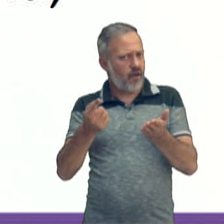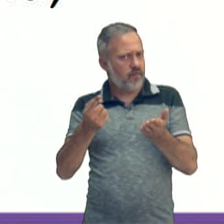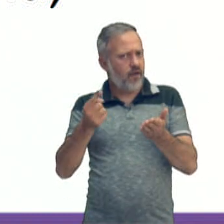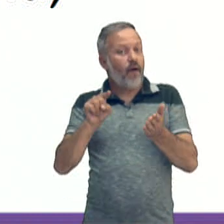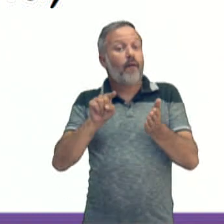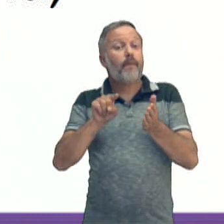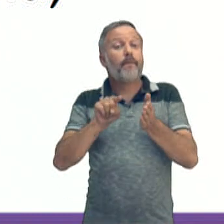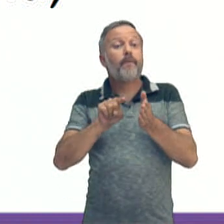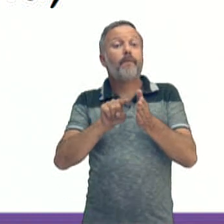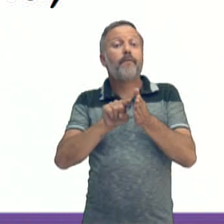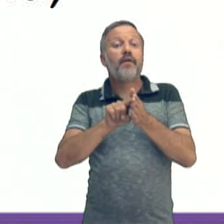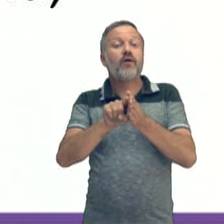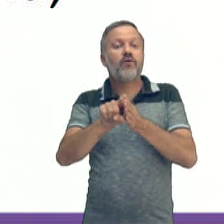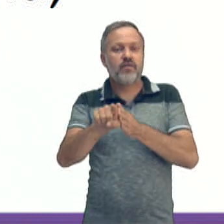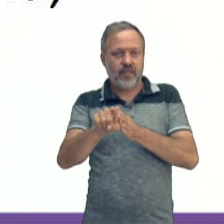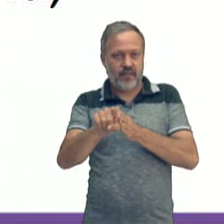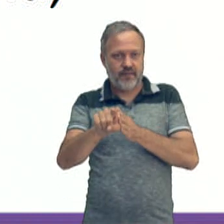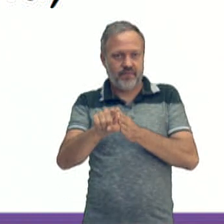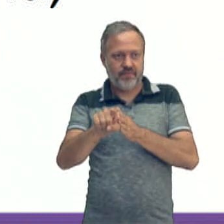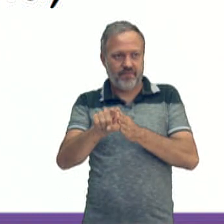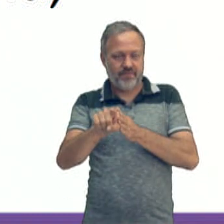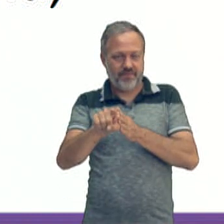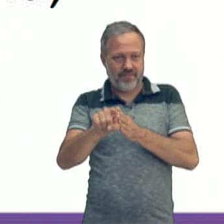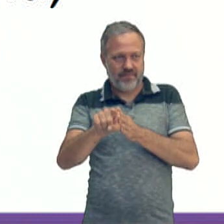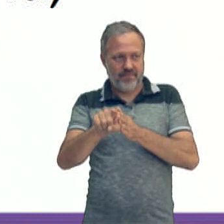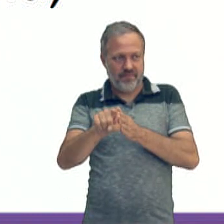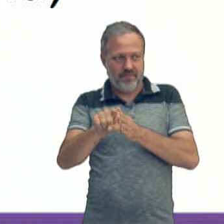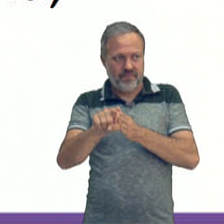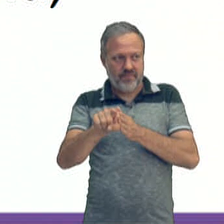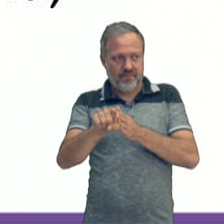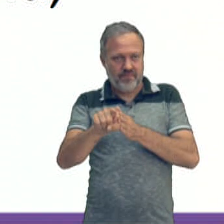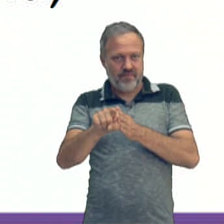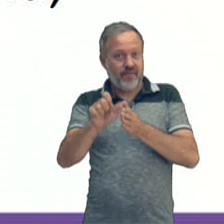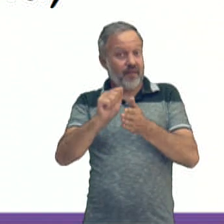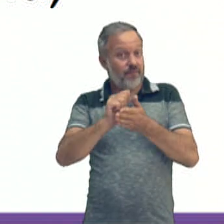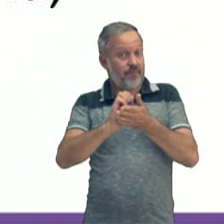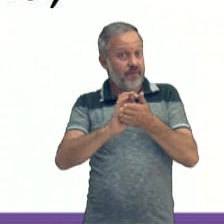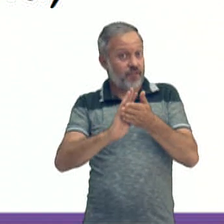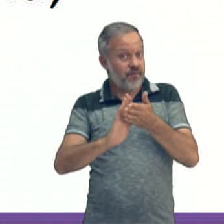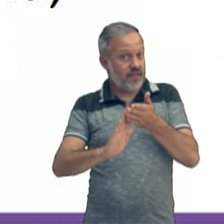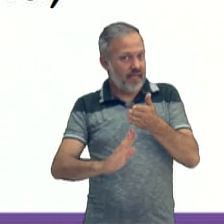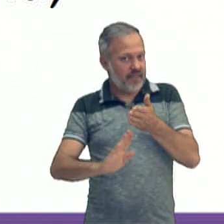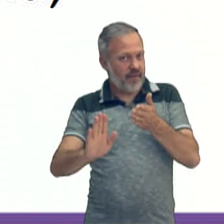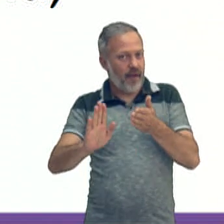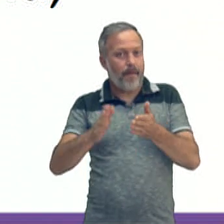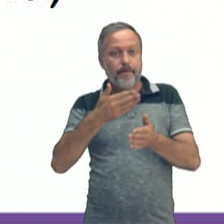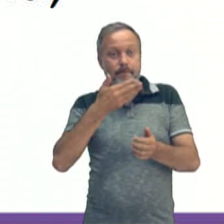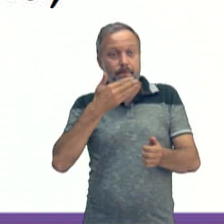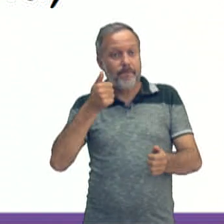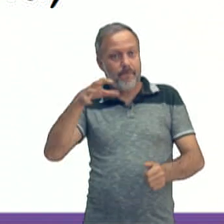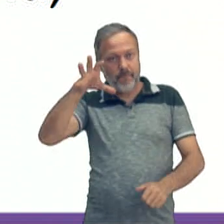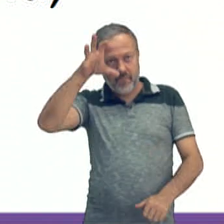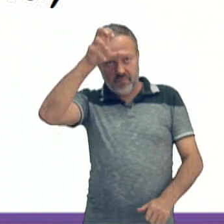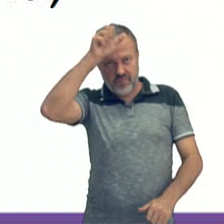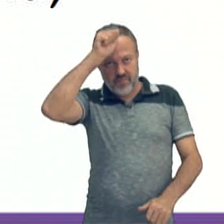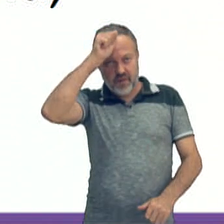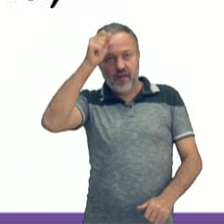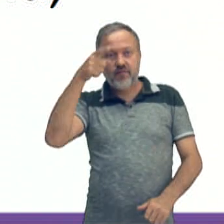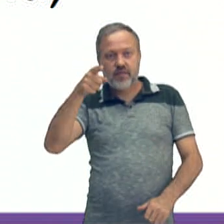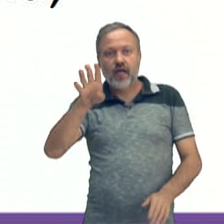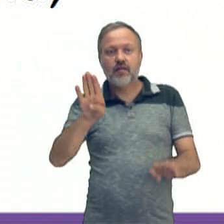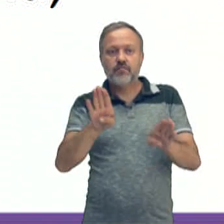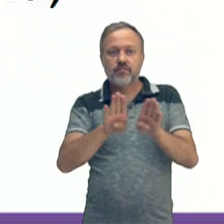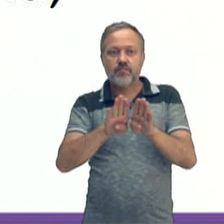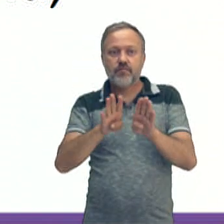vamos para a questão número 4 do nosso quiz, atividade de fixação do conhecimento. Muito bem, o